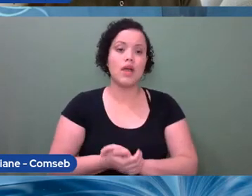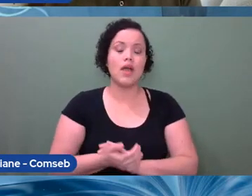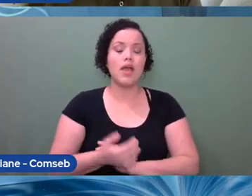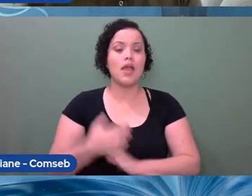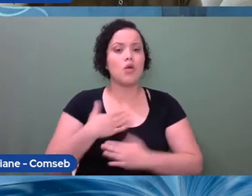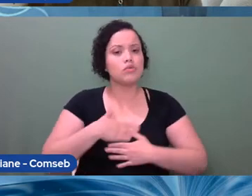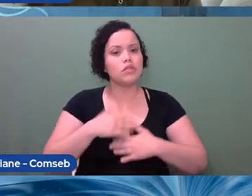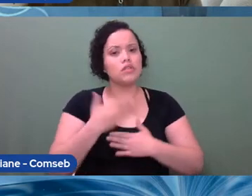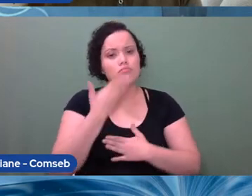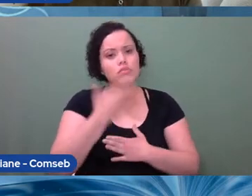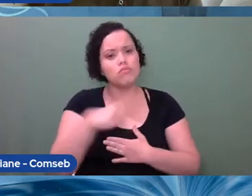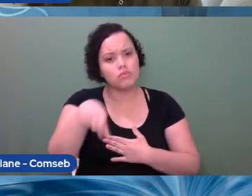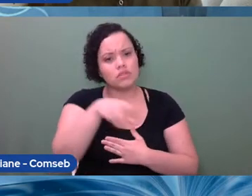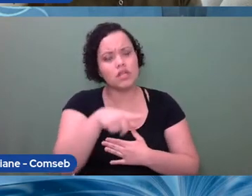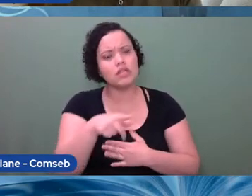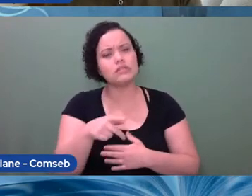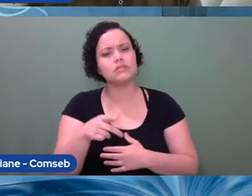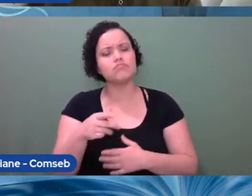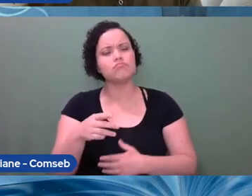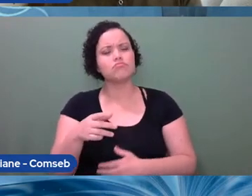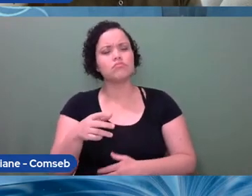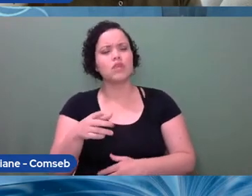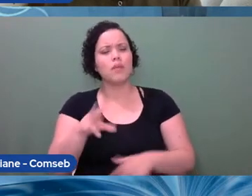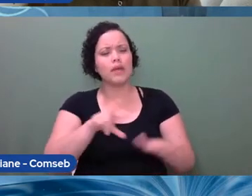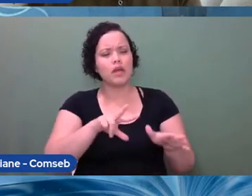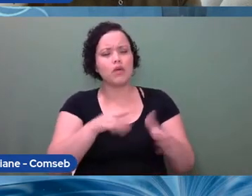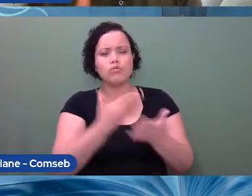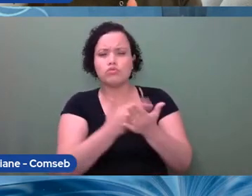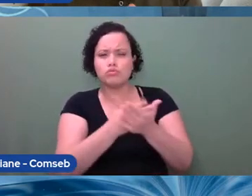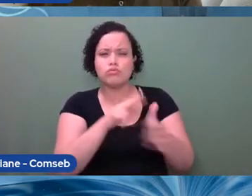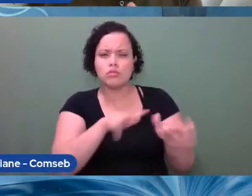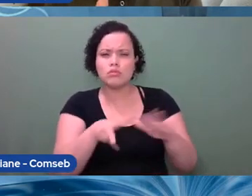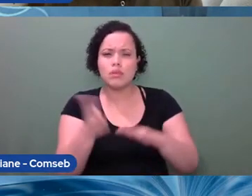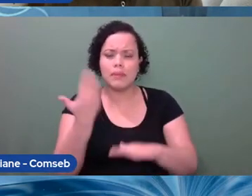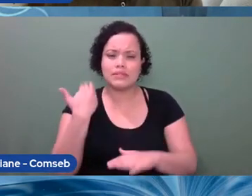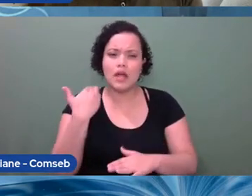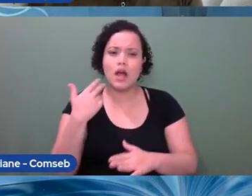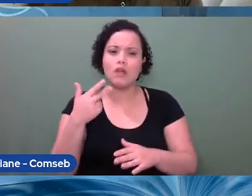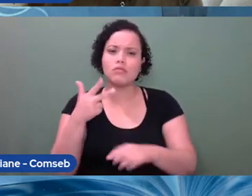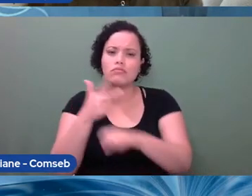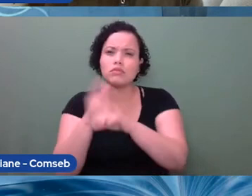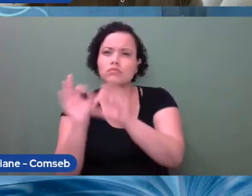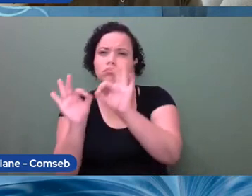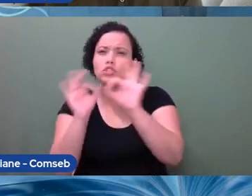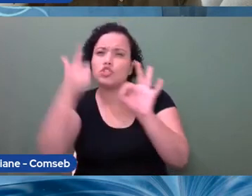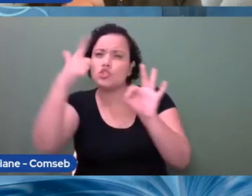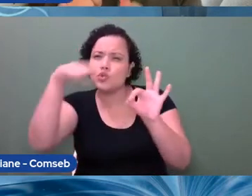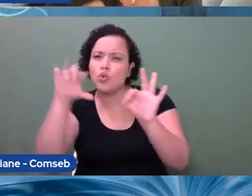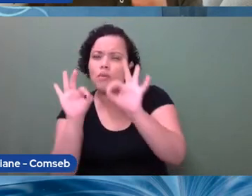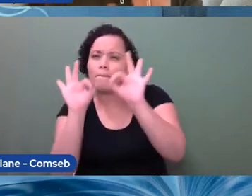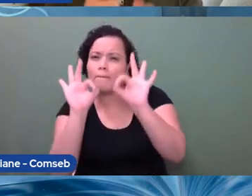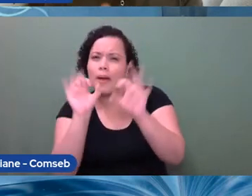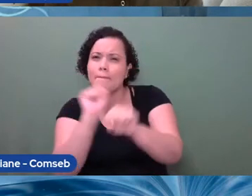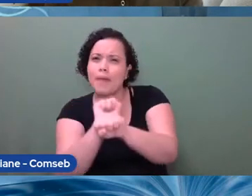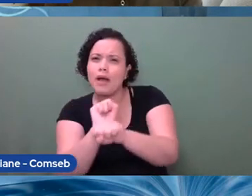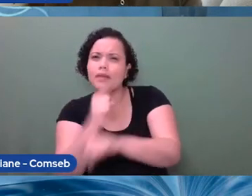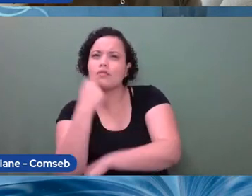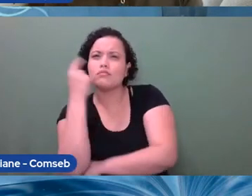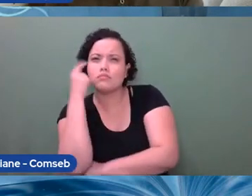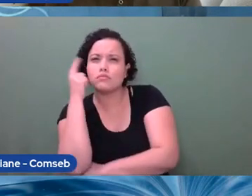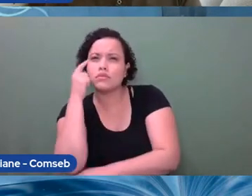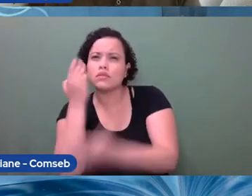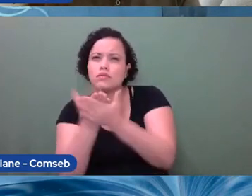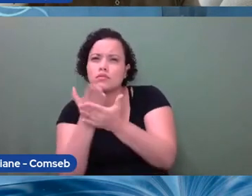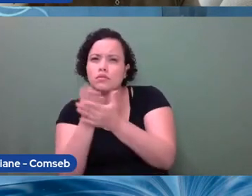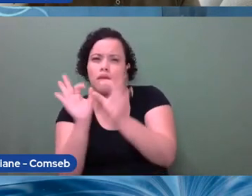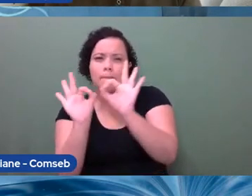revejam o estudo com calma da semana passada, parando nos pontos mais complexos, que o assunto é um pouco demandante,